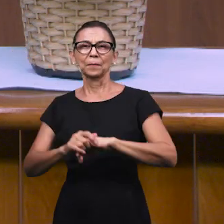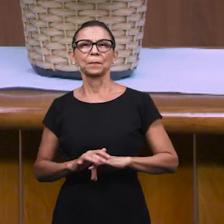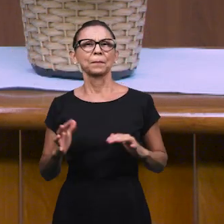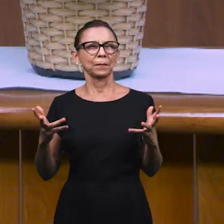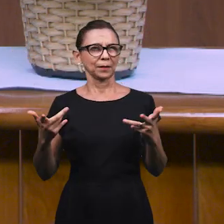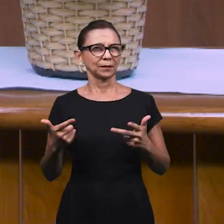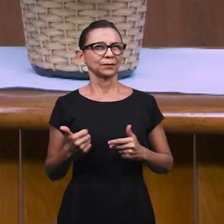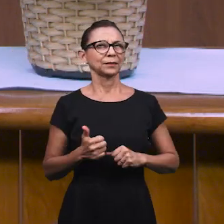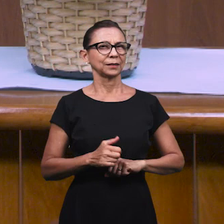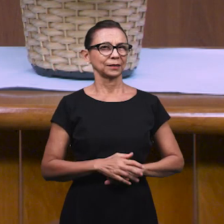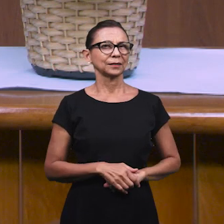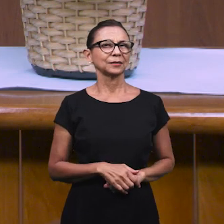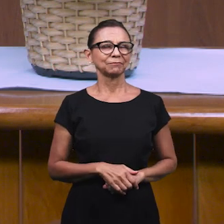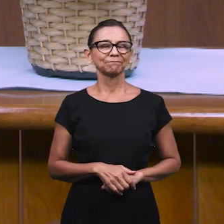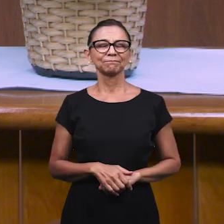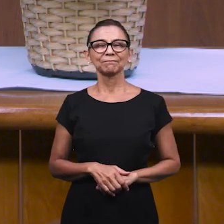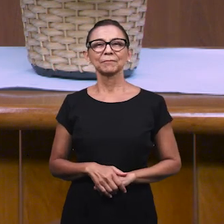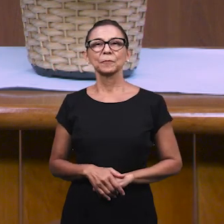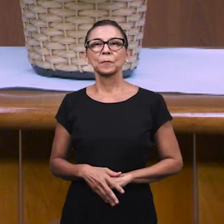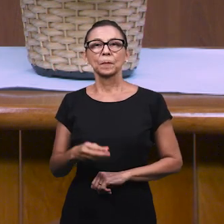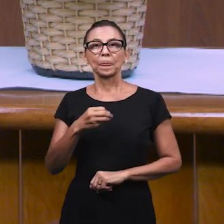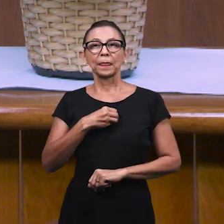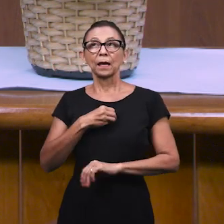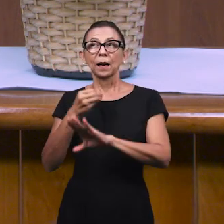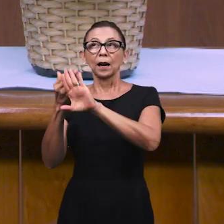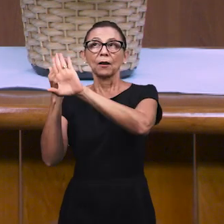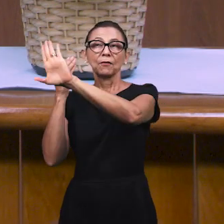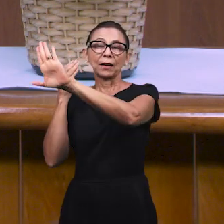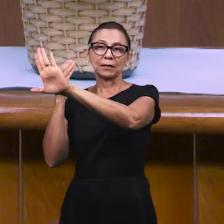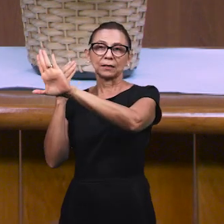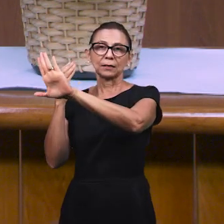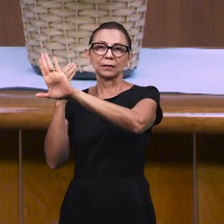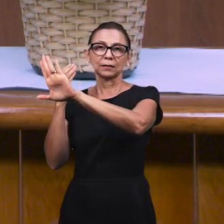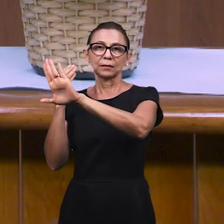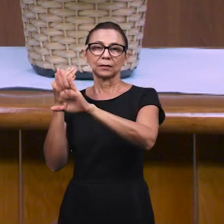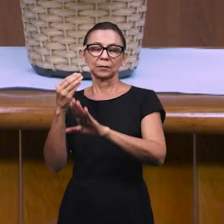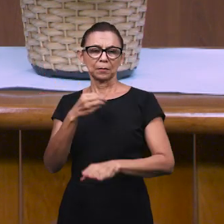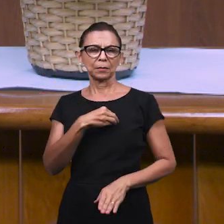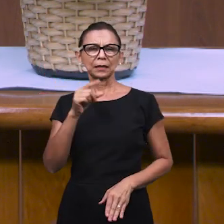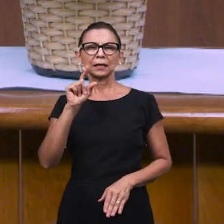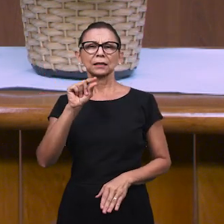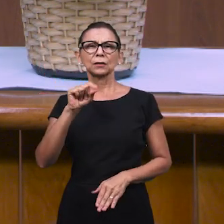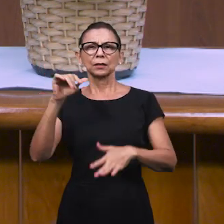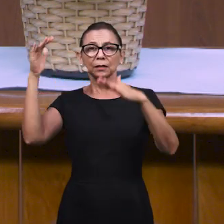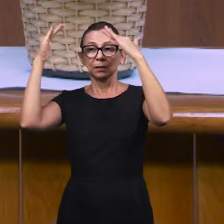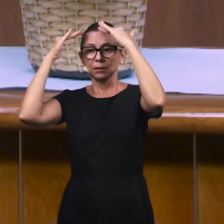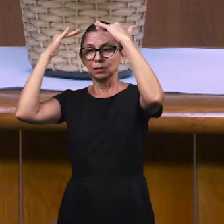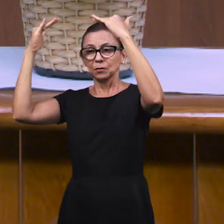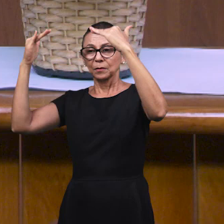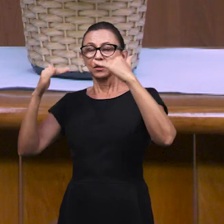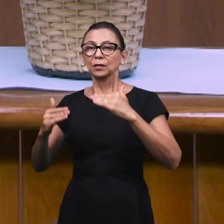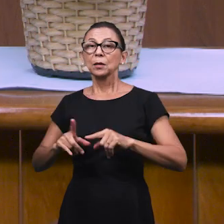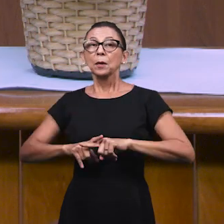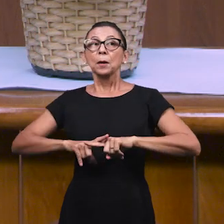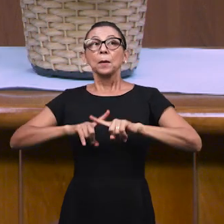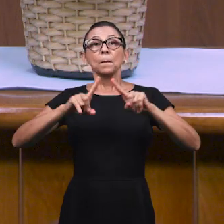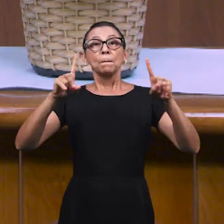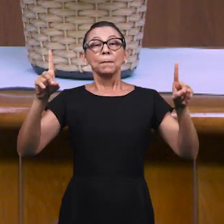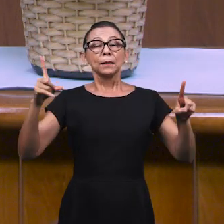o que Deus fez por nós. O pecado nos afasta de Deus pela desobediência, mas pela